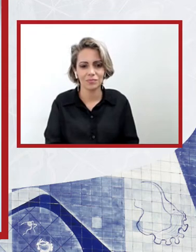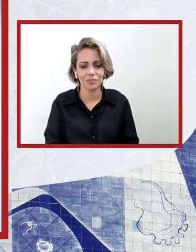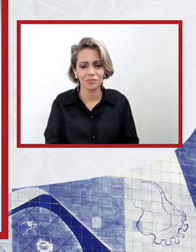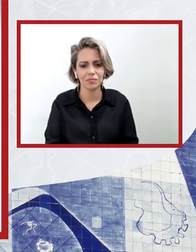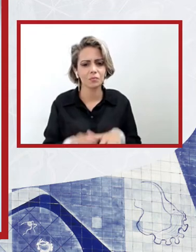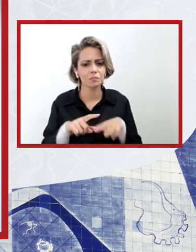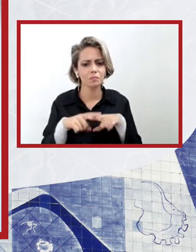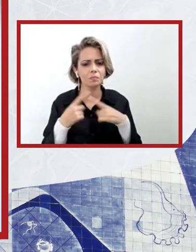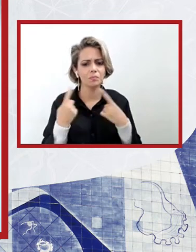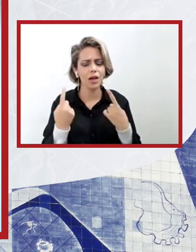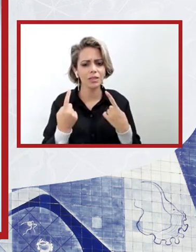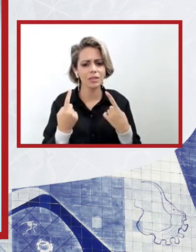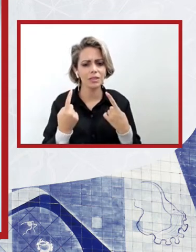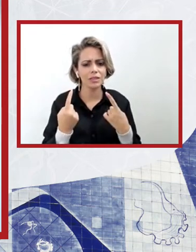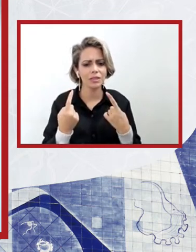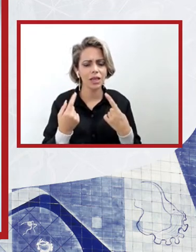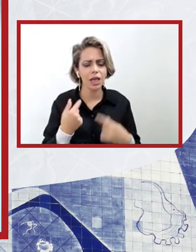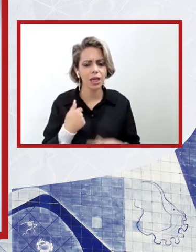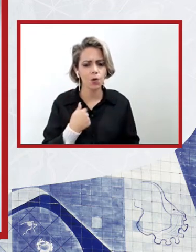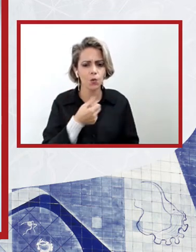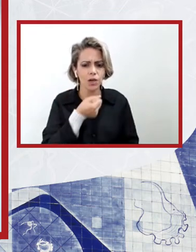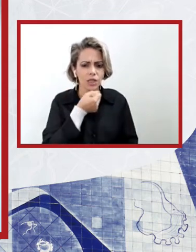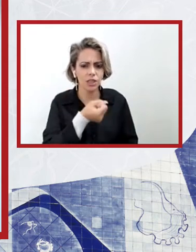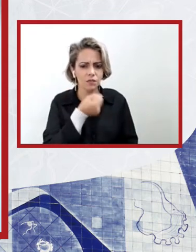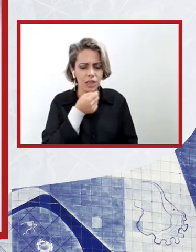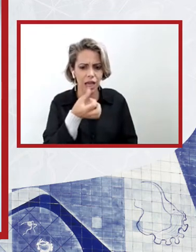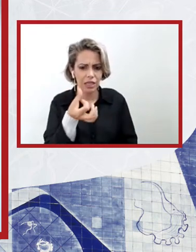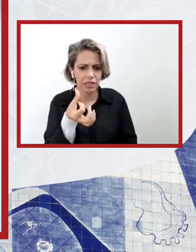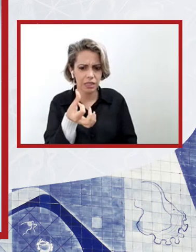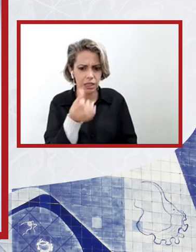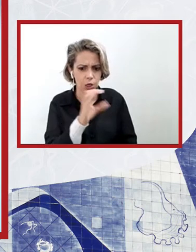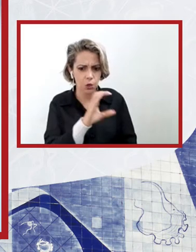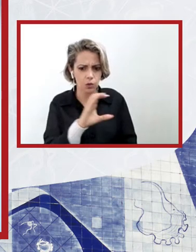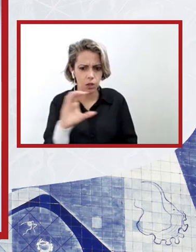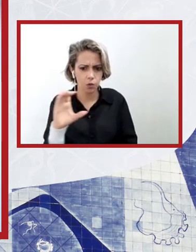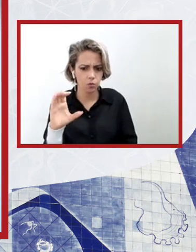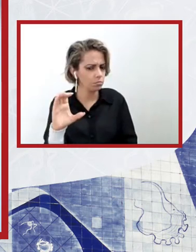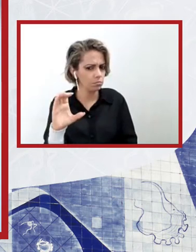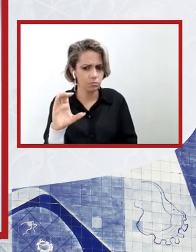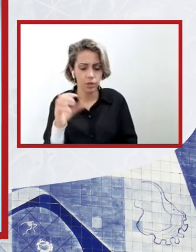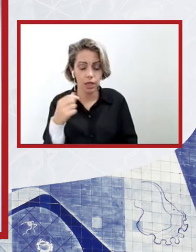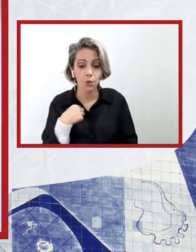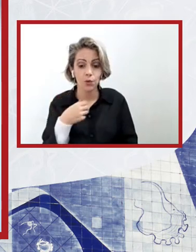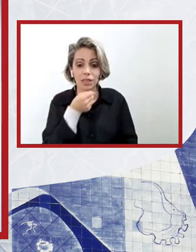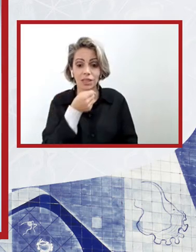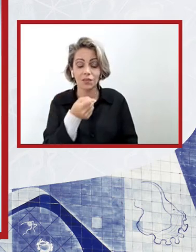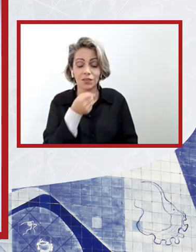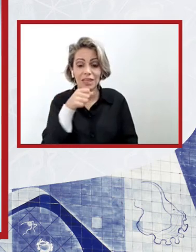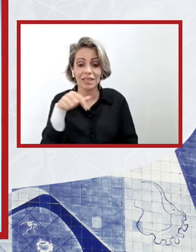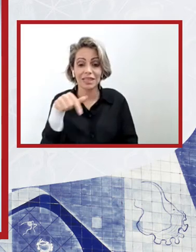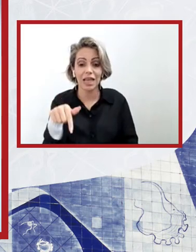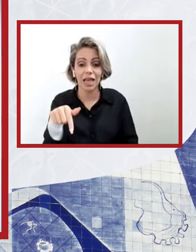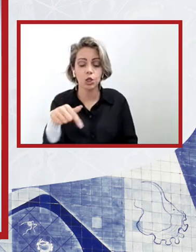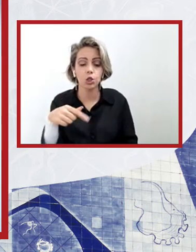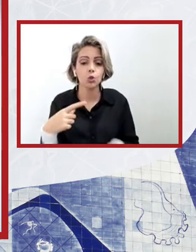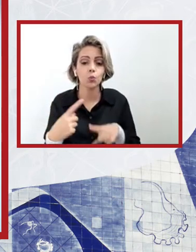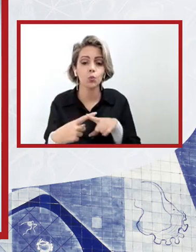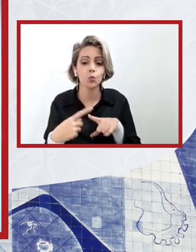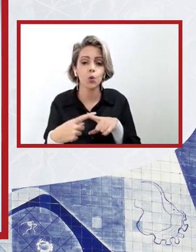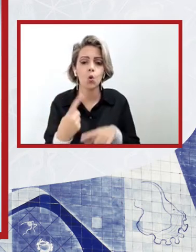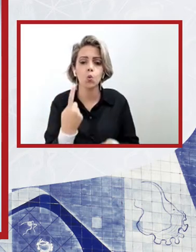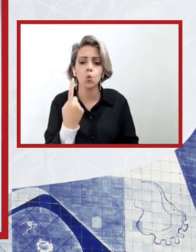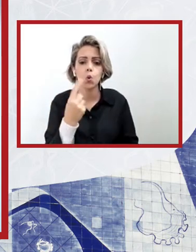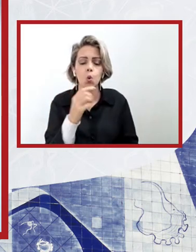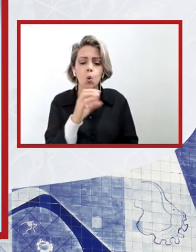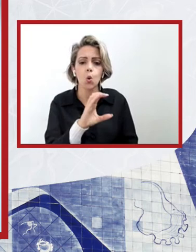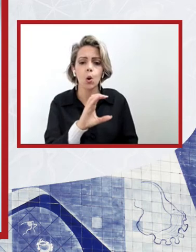de eu entrevistar 6 coordenadores, eu entrevistei 7, porque um dos